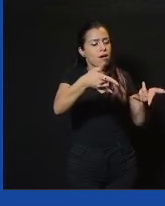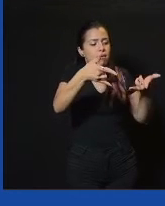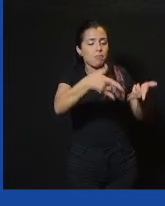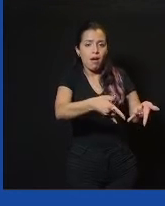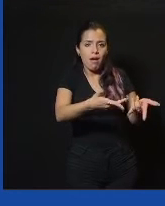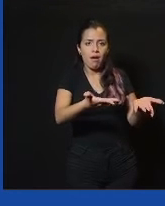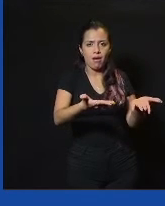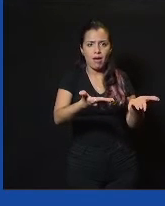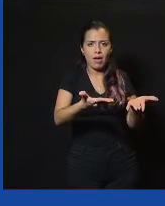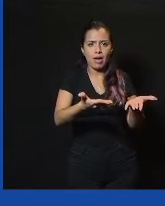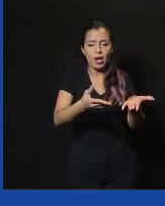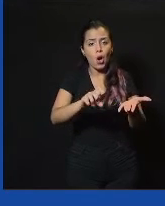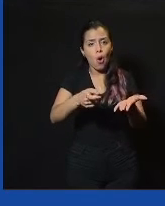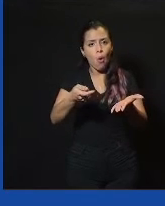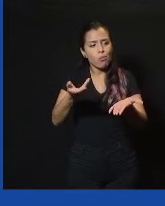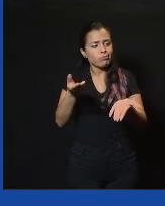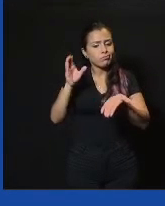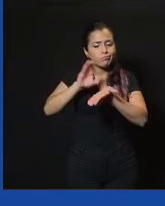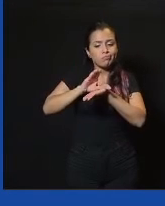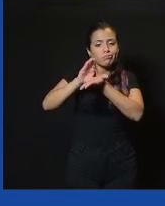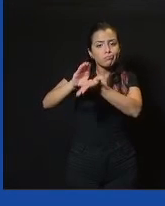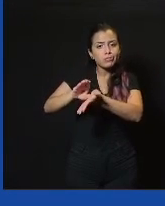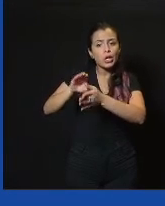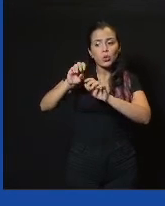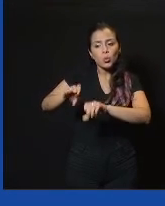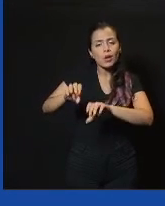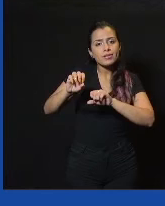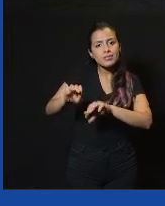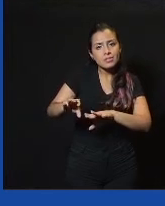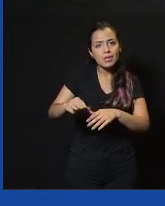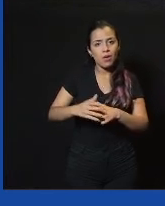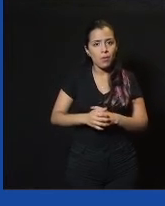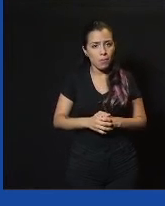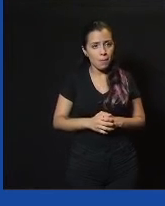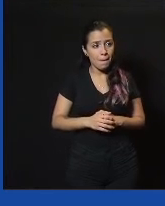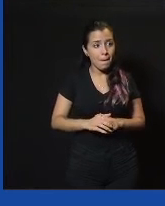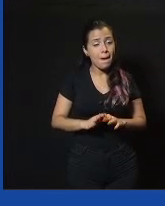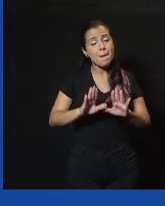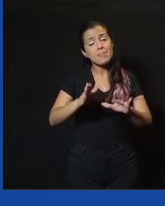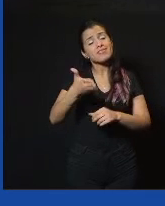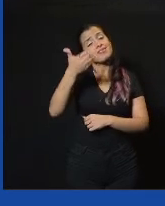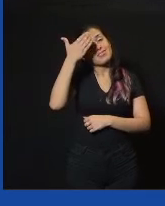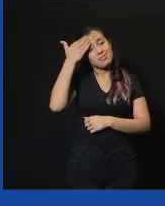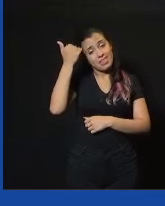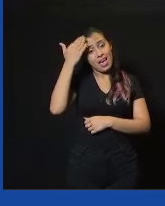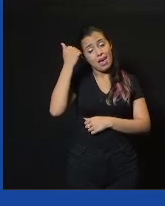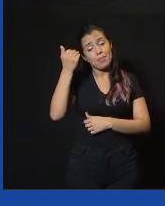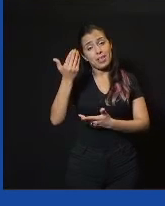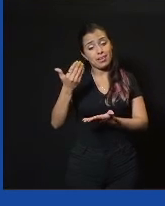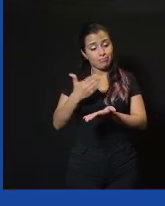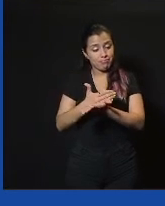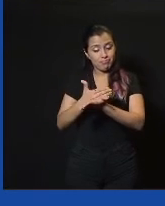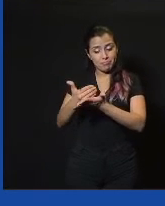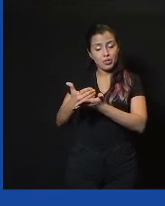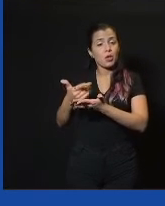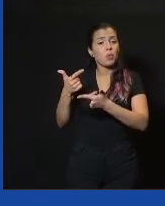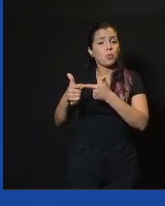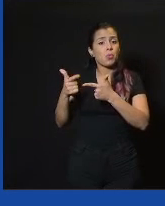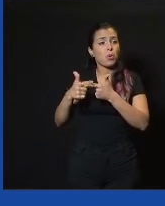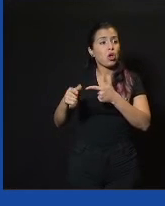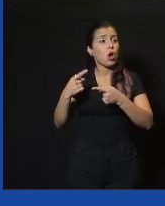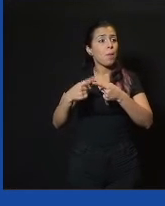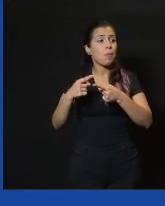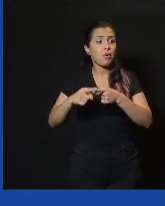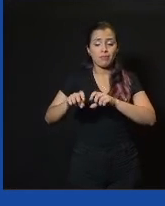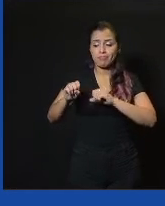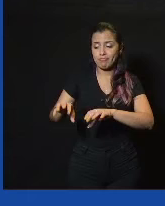leitos, vamos injetar na educação, né? Mas tem aquela coisa, e aí a gente sabe que parte de um princípio que eu não posso educar a massa, porque senão ela vai